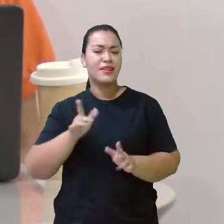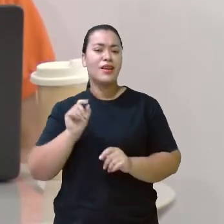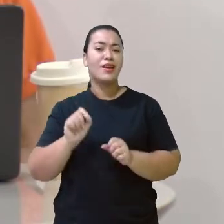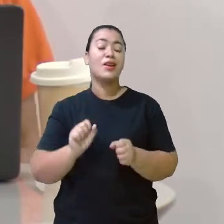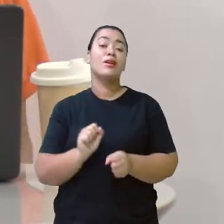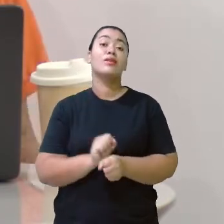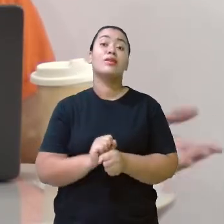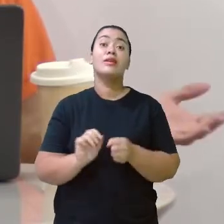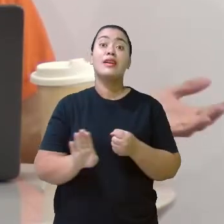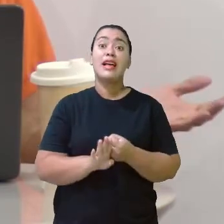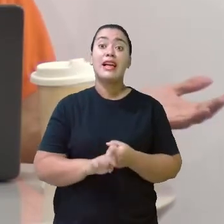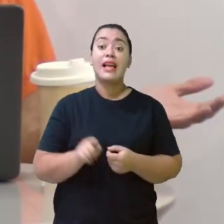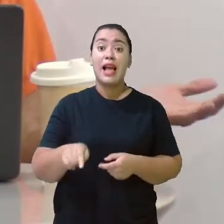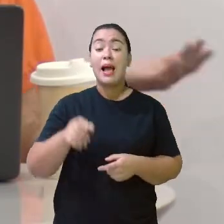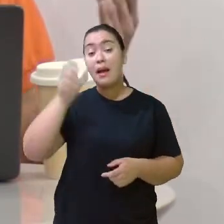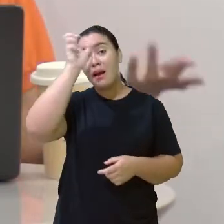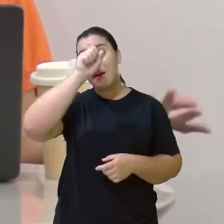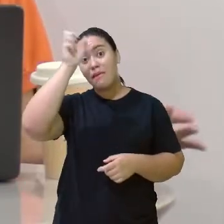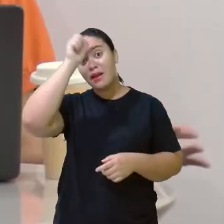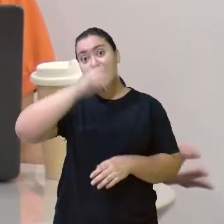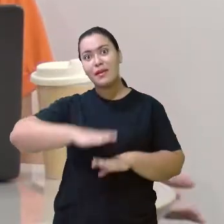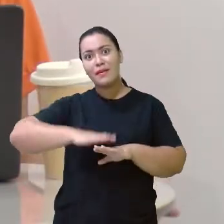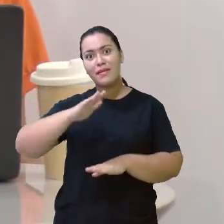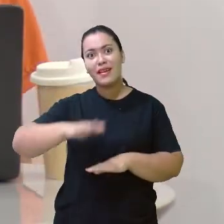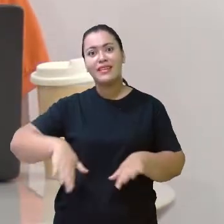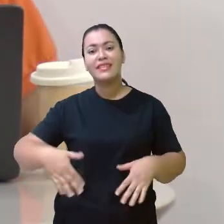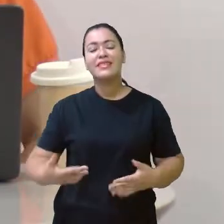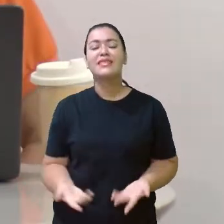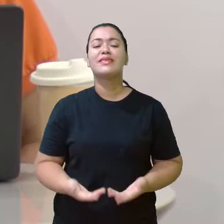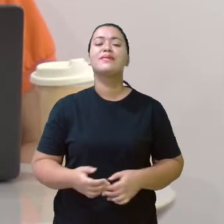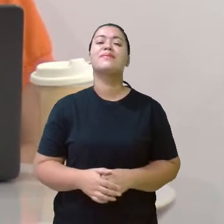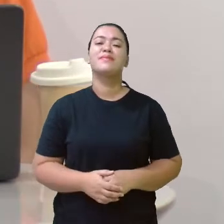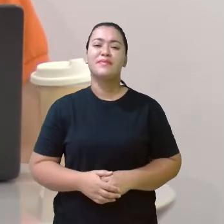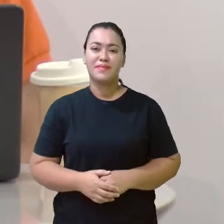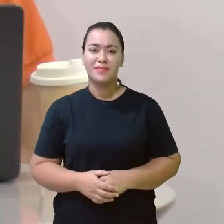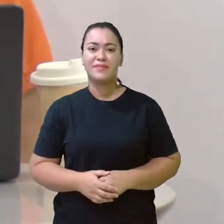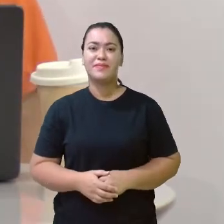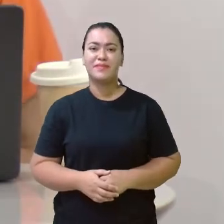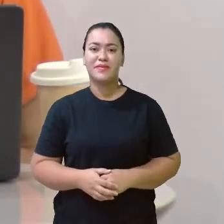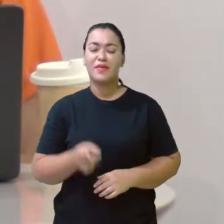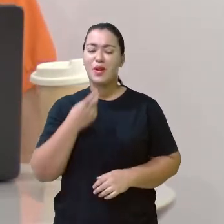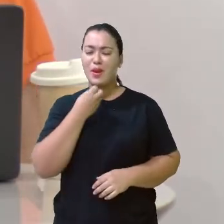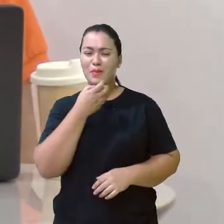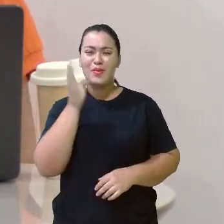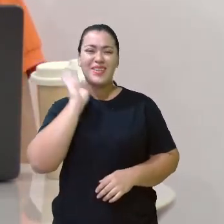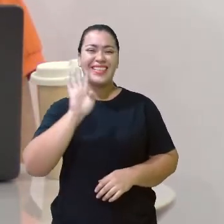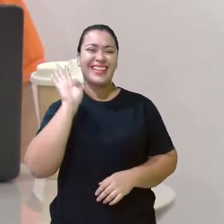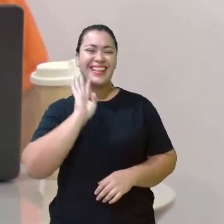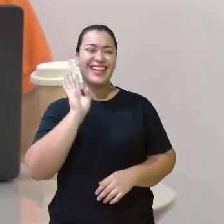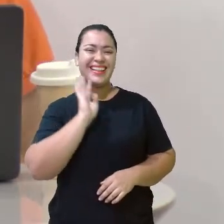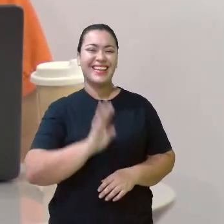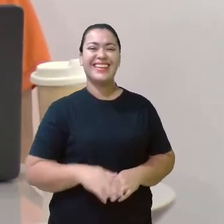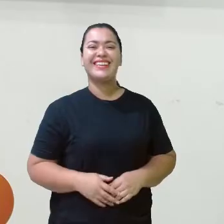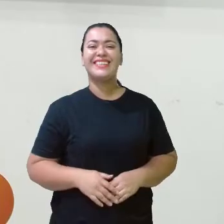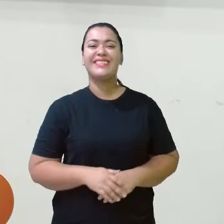vai aprender mais. Olha que maravilha, que disposição aí do Caio, né, irmão? Eita, coisa boa!